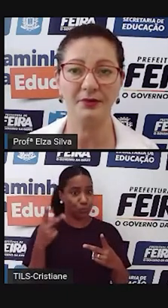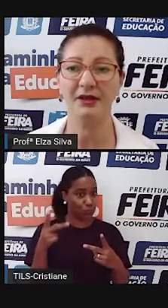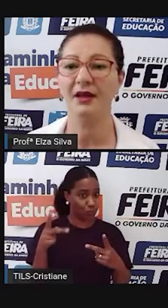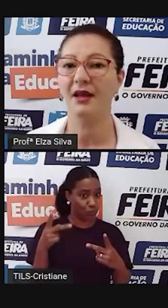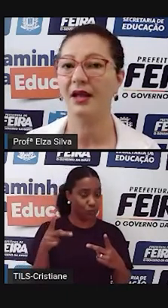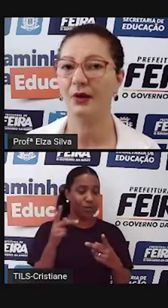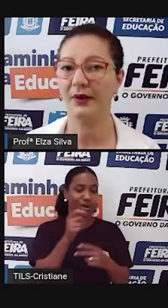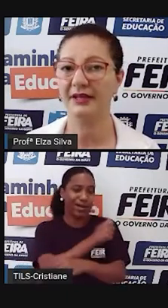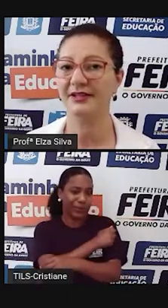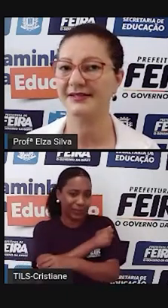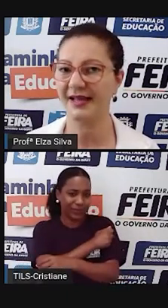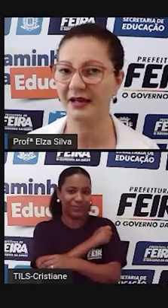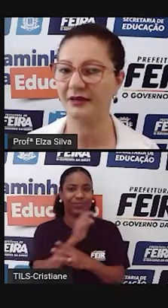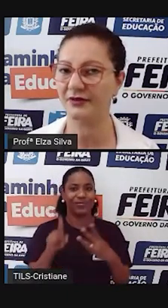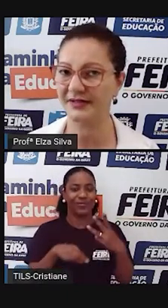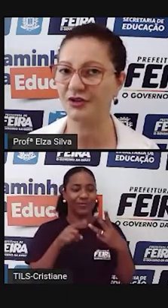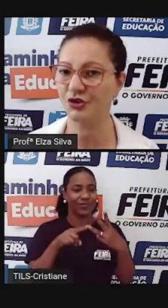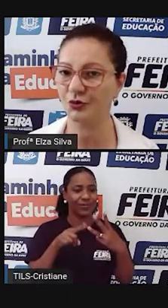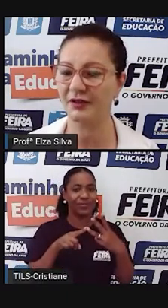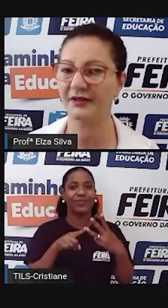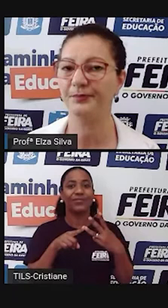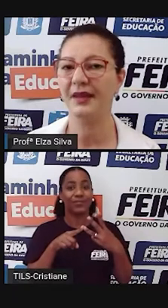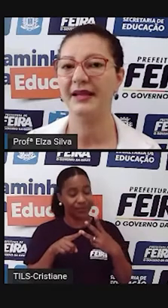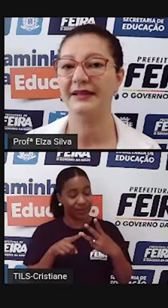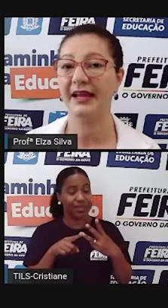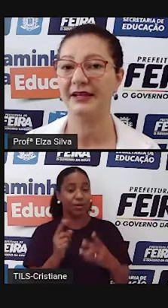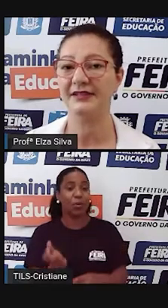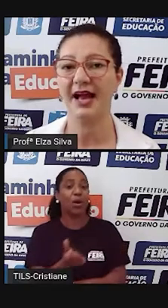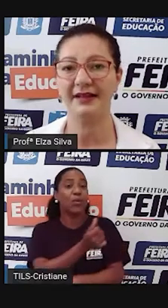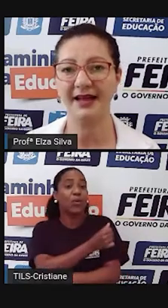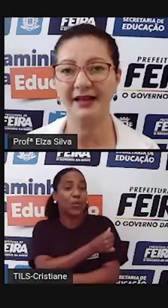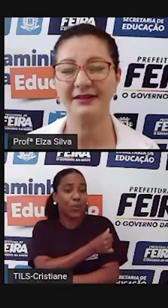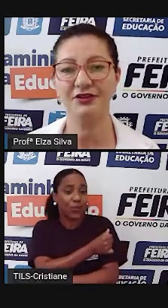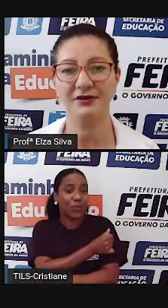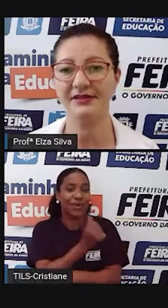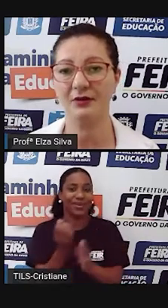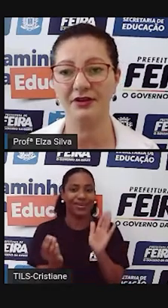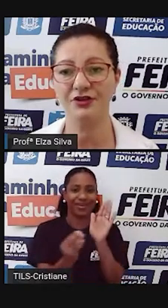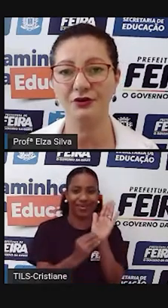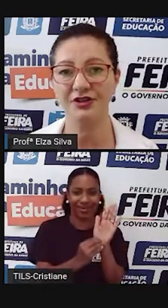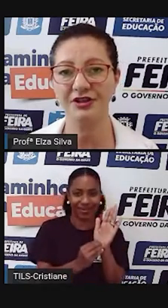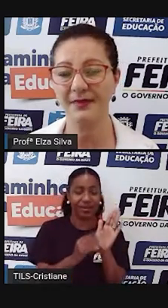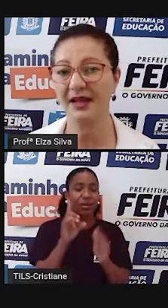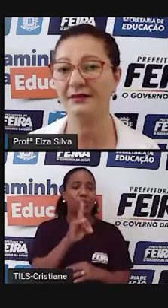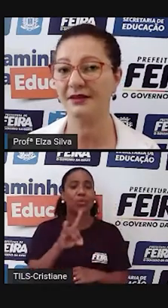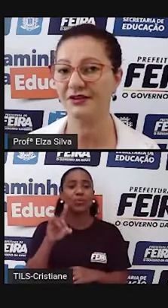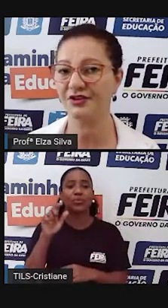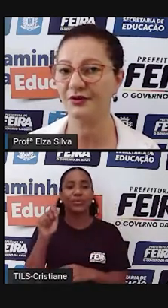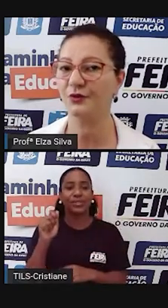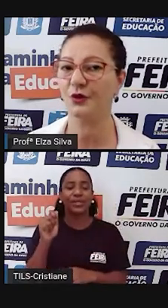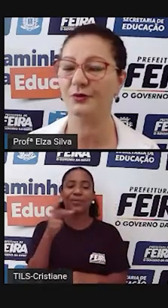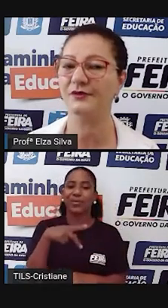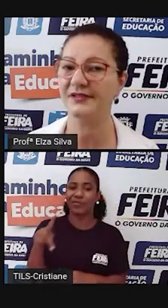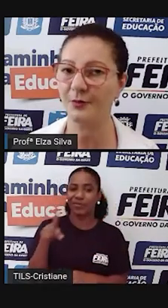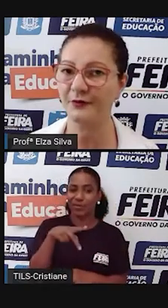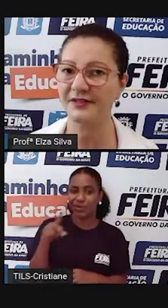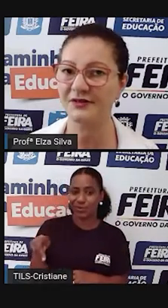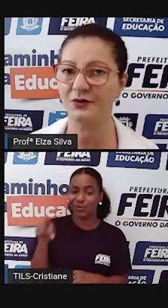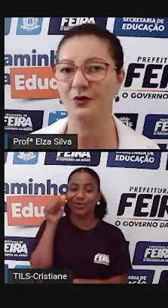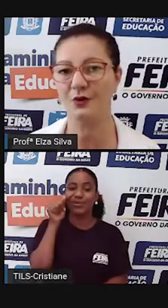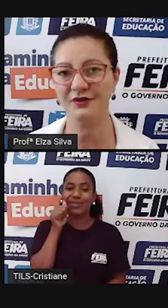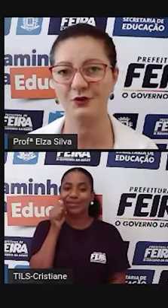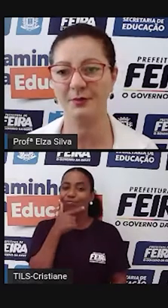seu nome, grade, a série que você estuda, date, a data de nossa aula de hoje, and teacher, o nome do